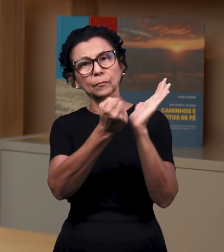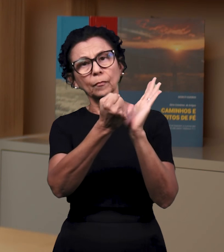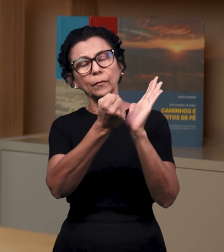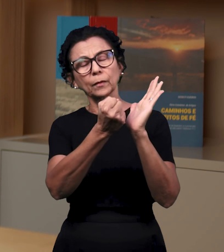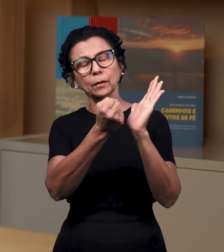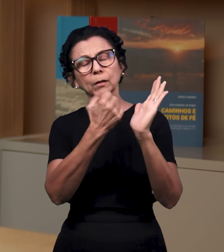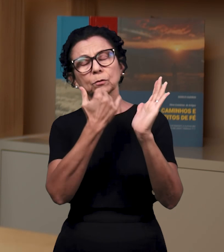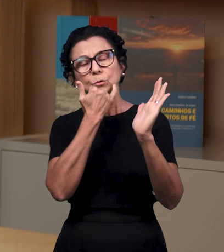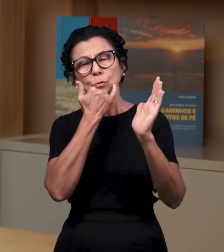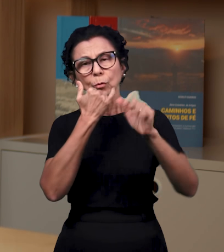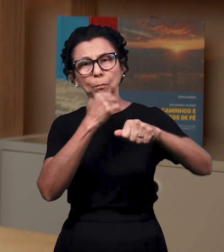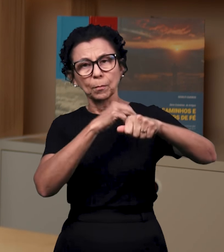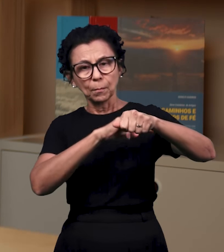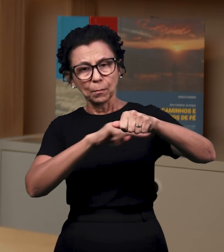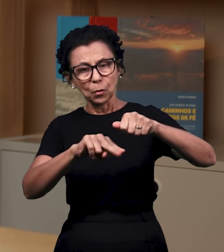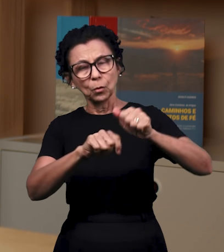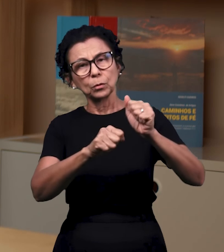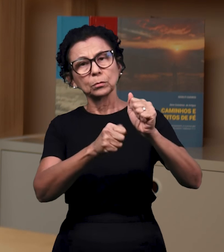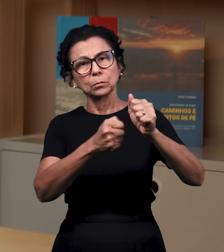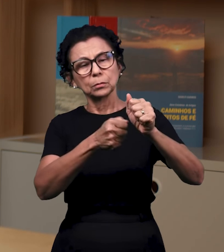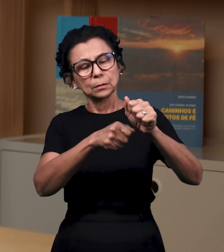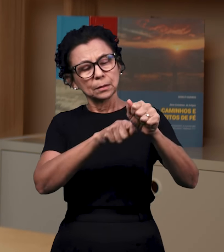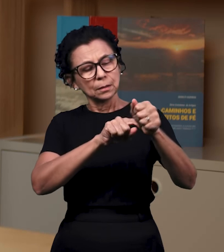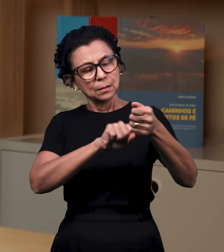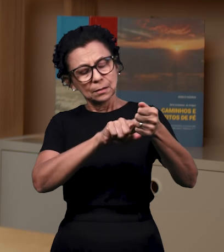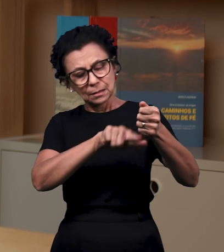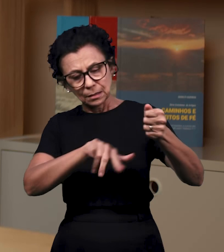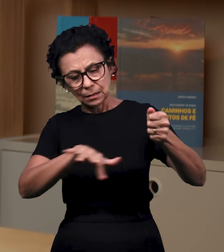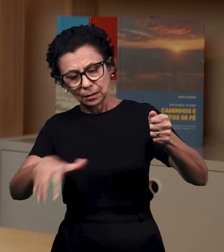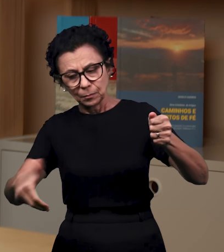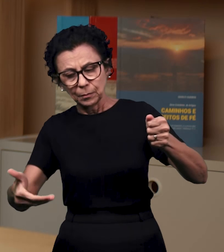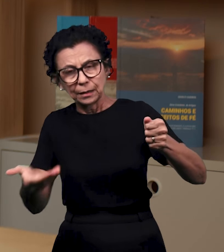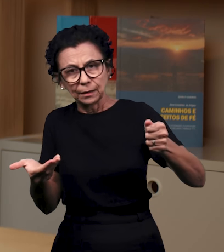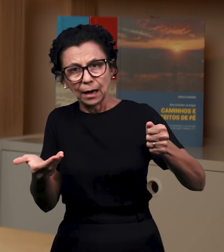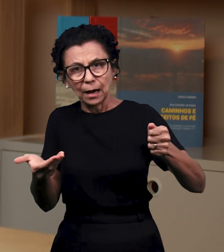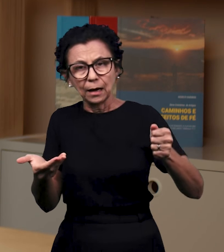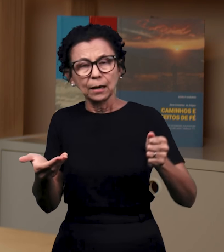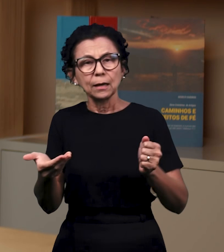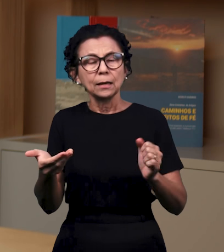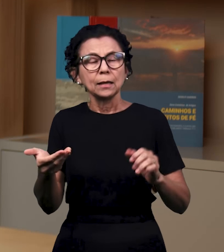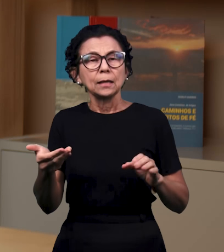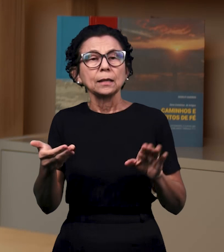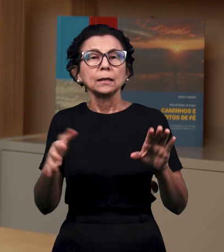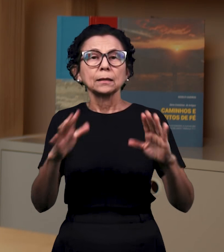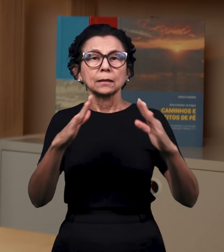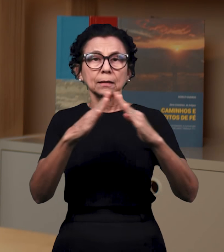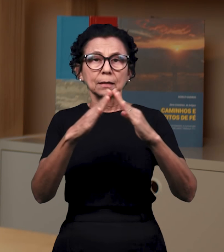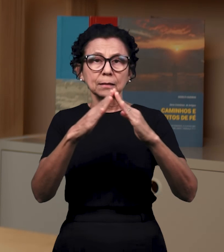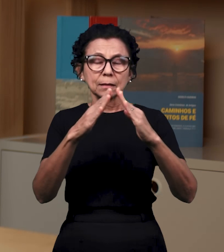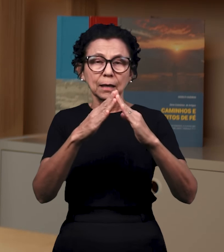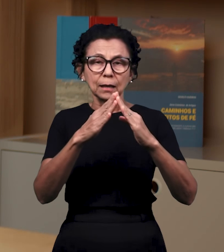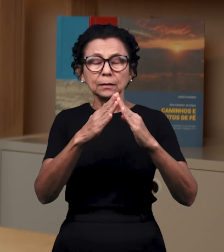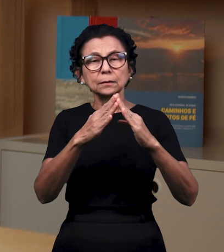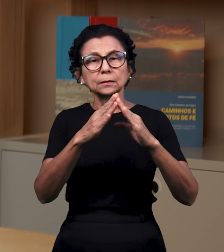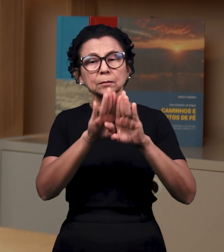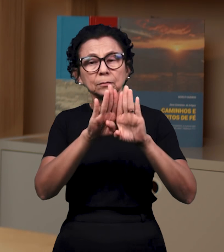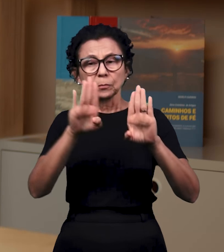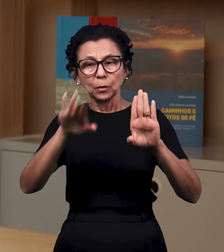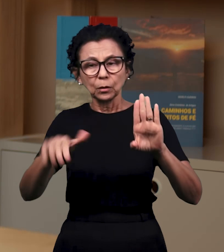das portas das suas casas. Então, o juízo que havia sobre o Egito não atingiria aqueles que